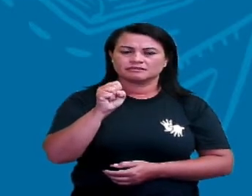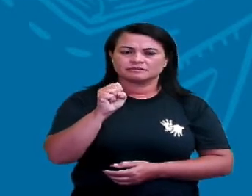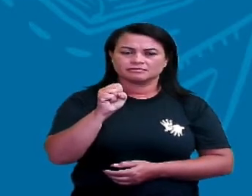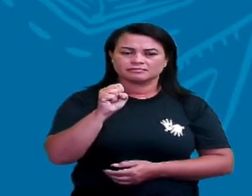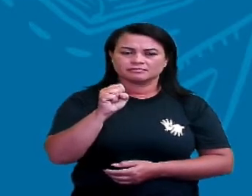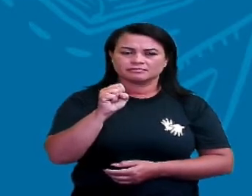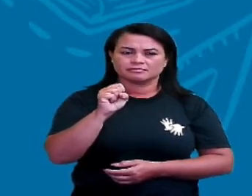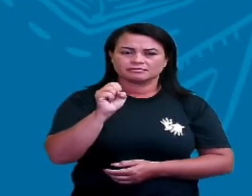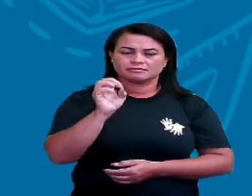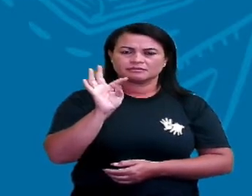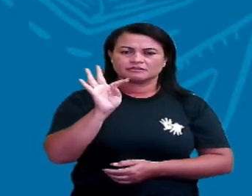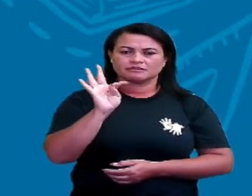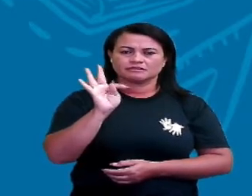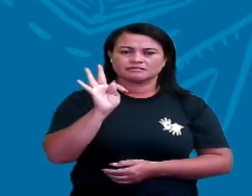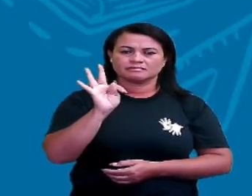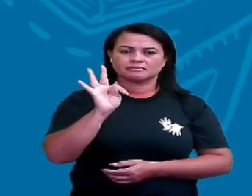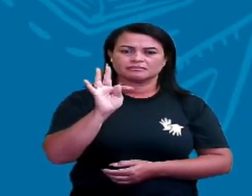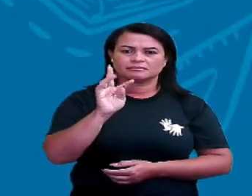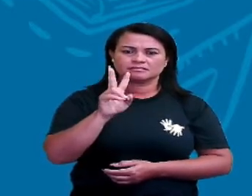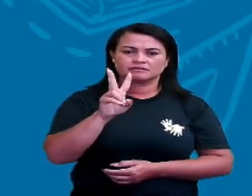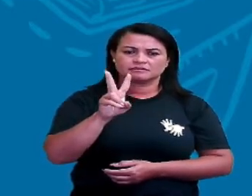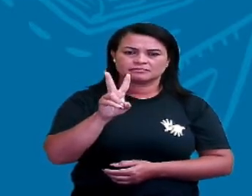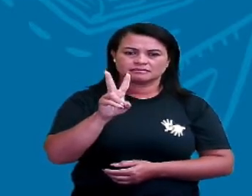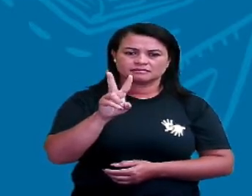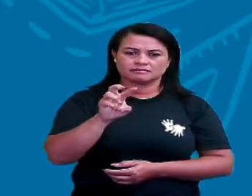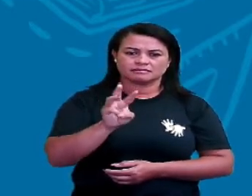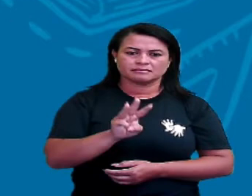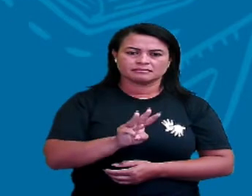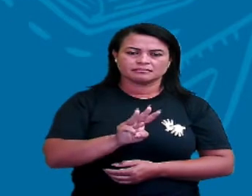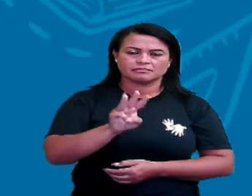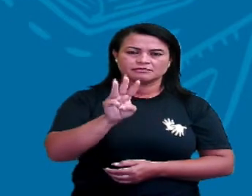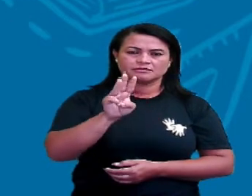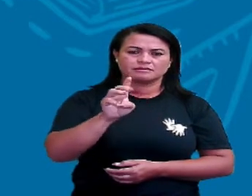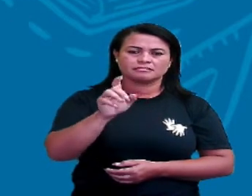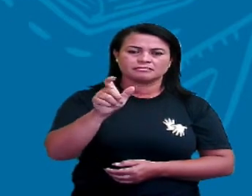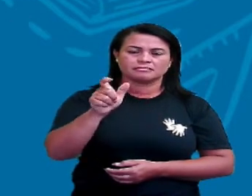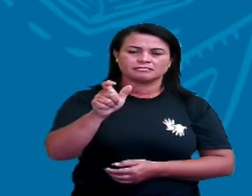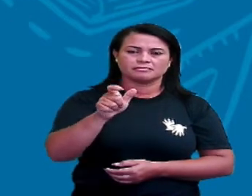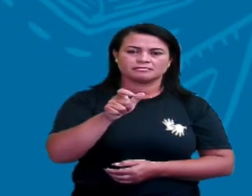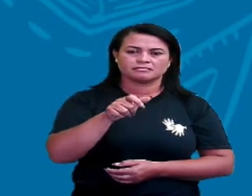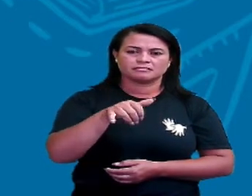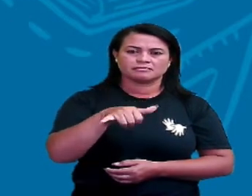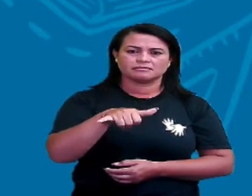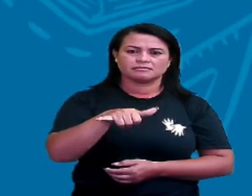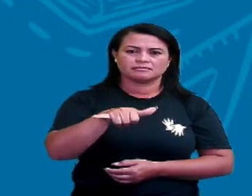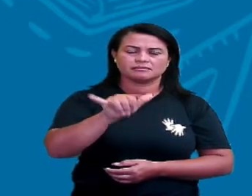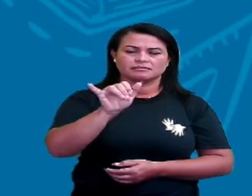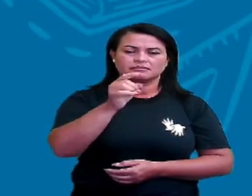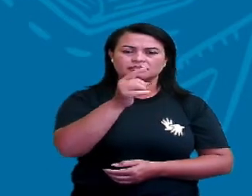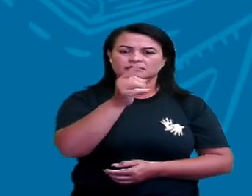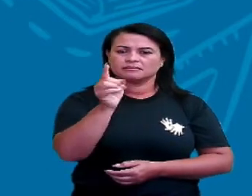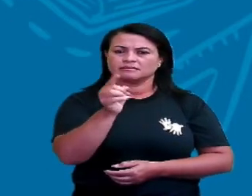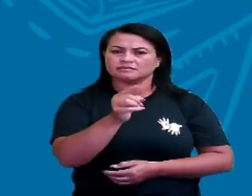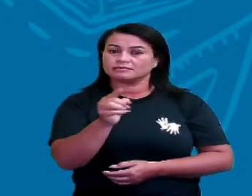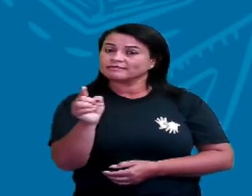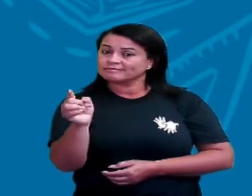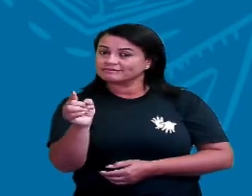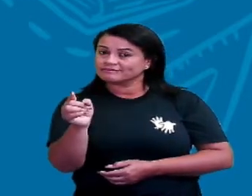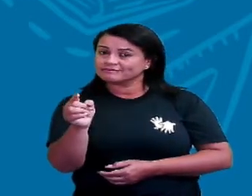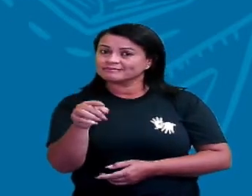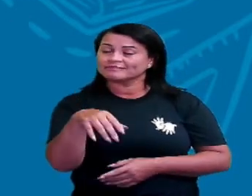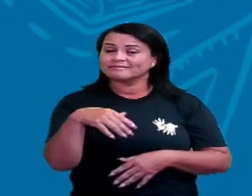S, T, V, W, X, Y e